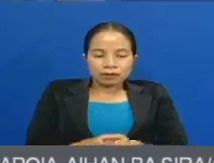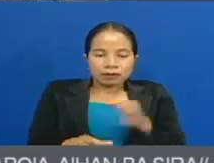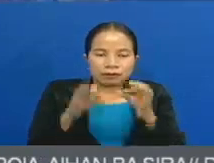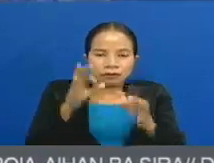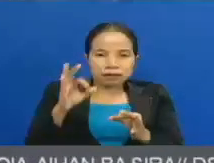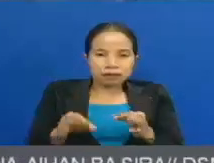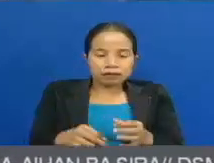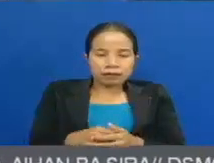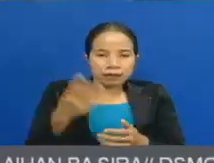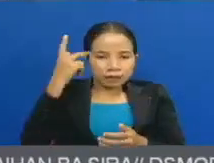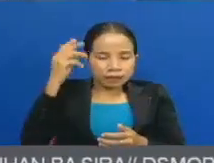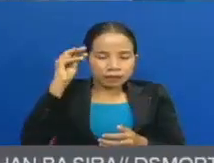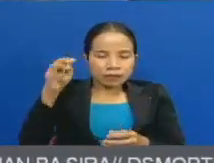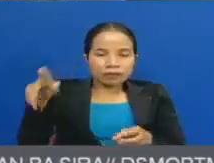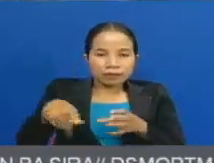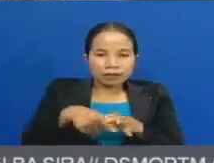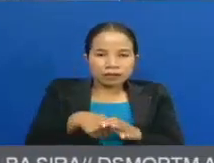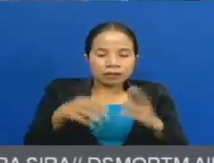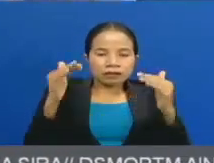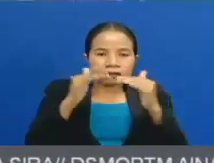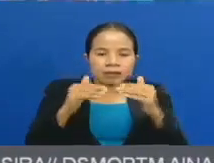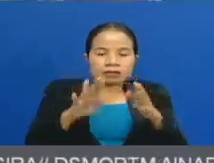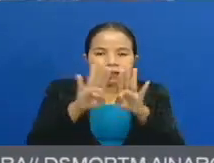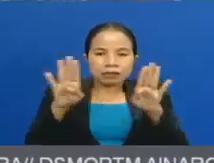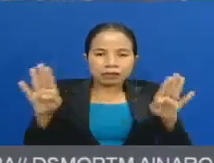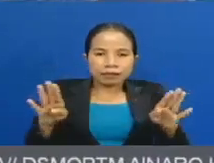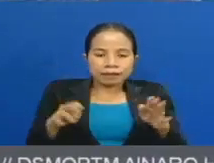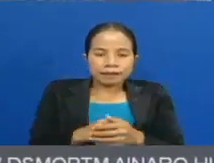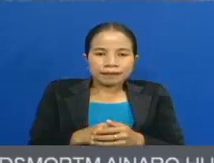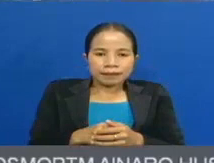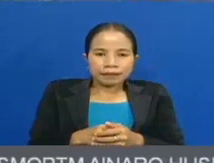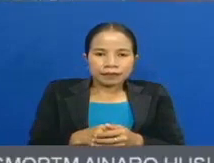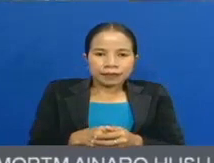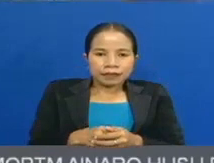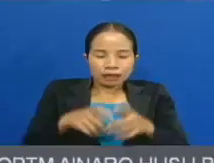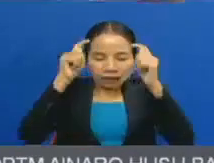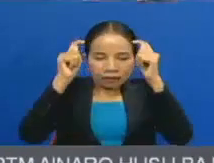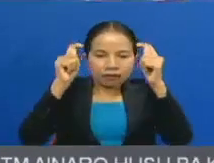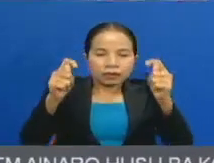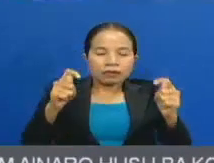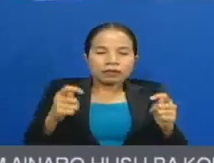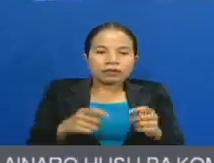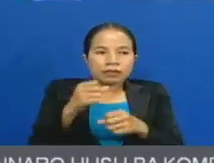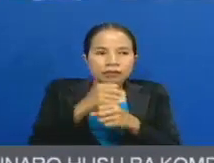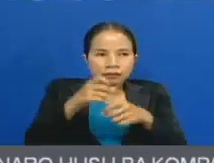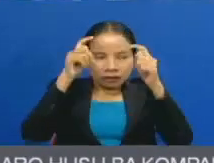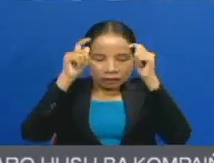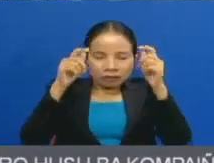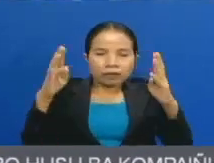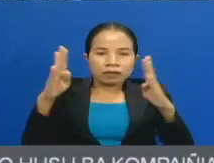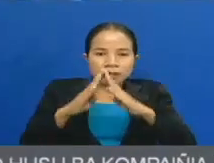né, chefe governo Mos participa em cerimônia lançamento da empresa Horizon Timor, nebesai produtor café Timor e a